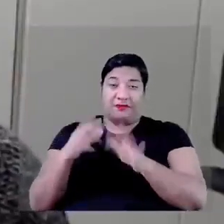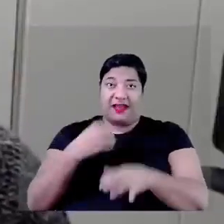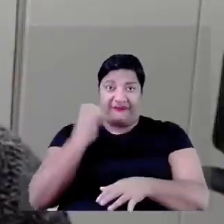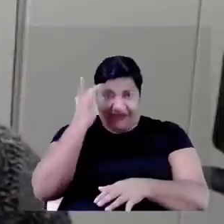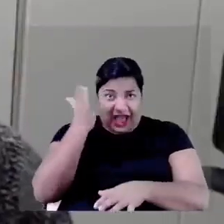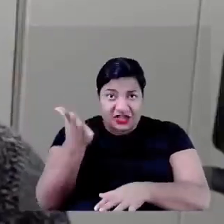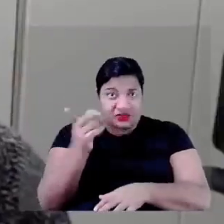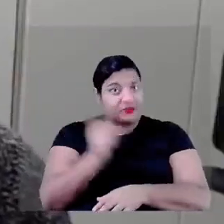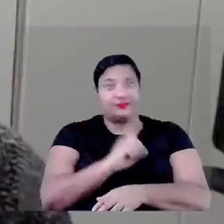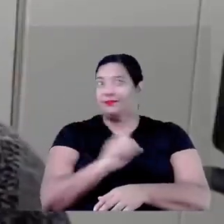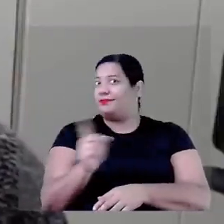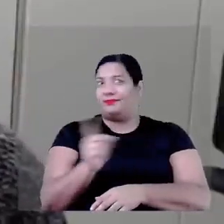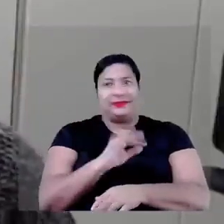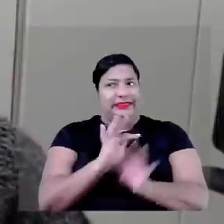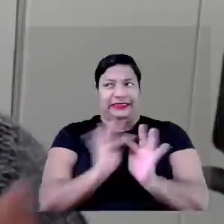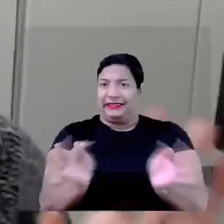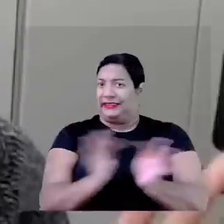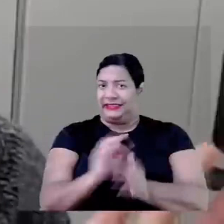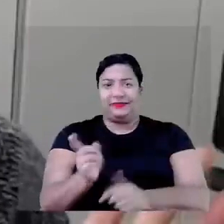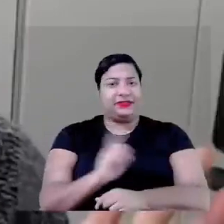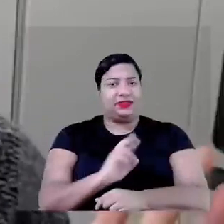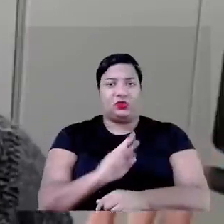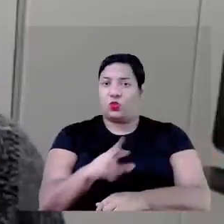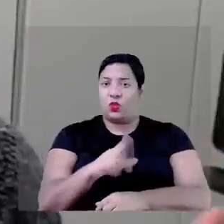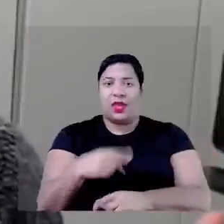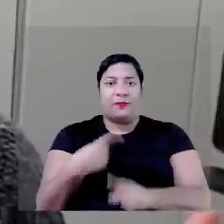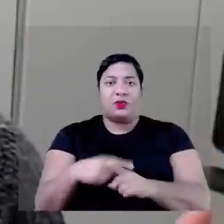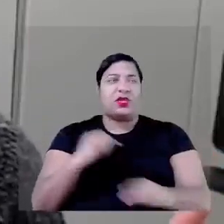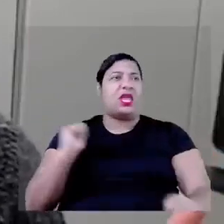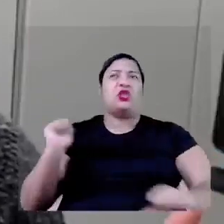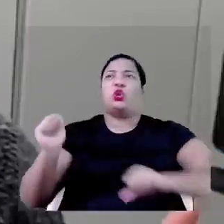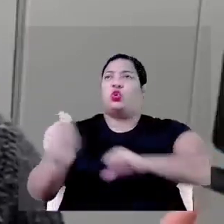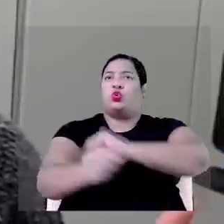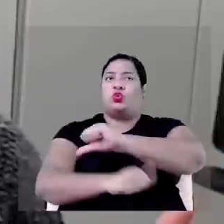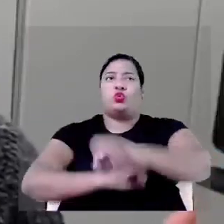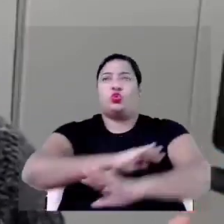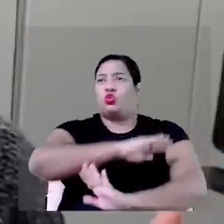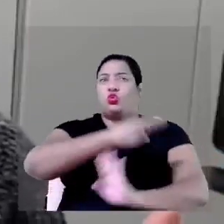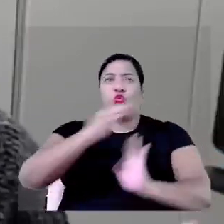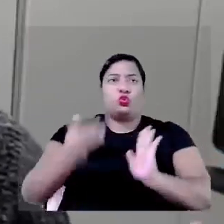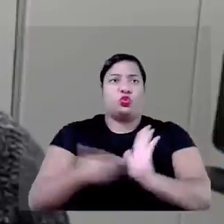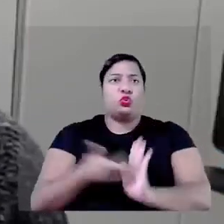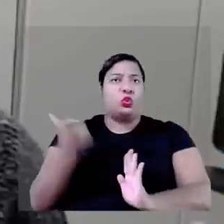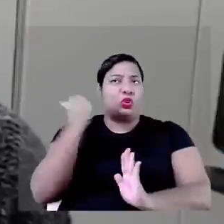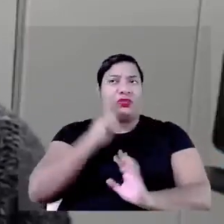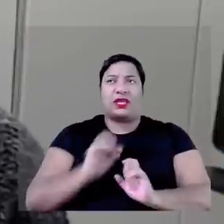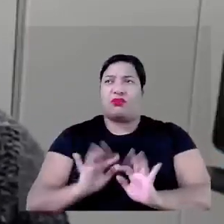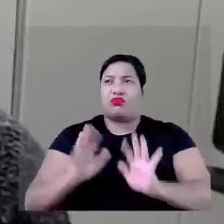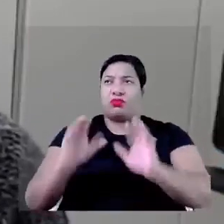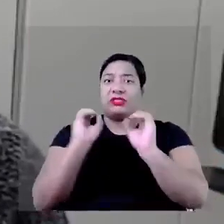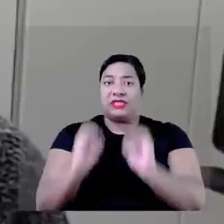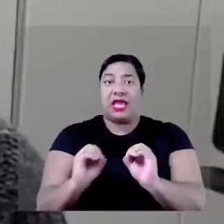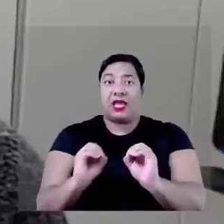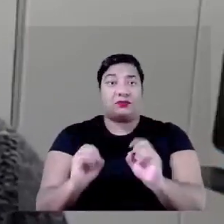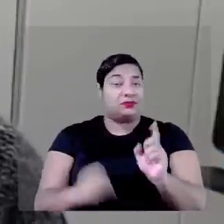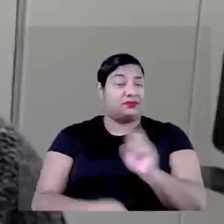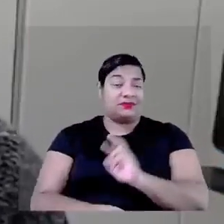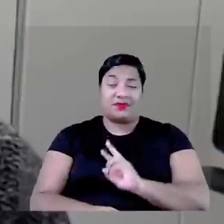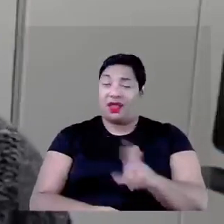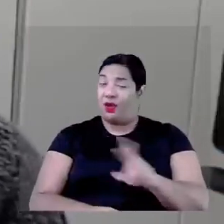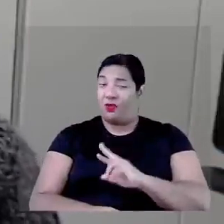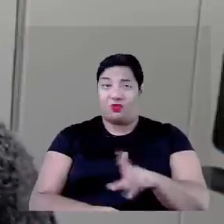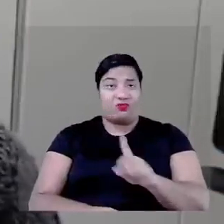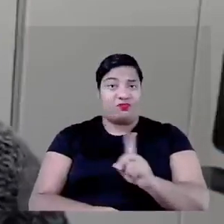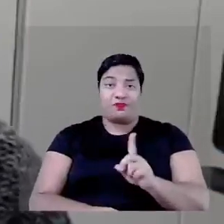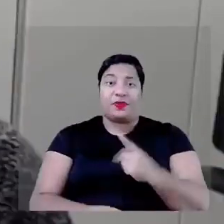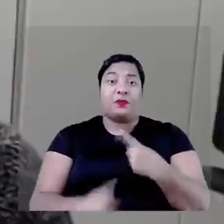vezes me perguntam, né, mas se a gente substituir tudo por veículos elétricos, a gente vai conseguir zerar as emissões? Não, não vai, porque os